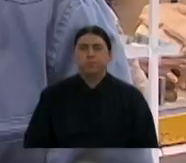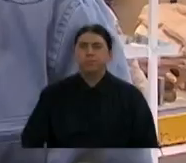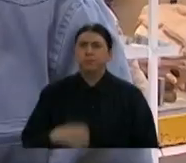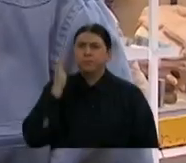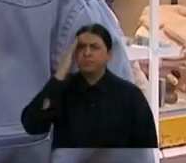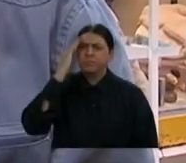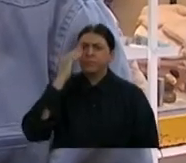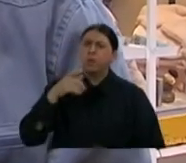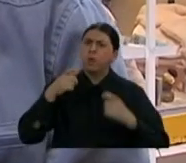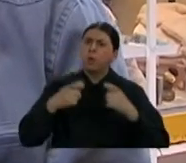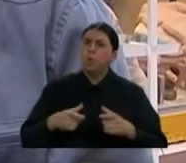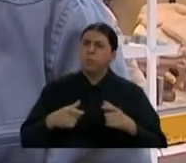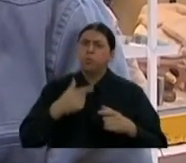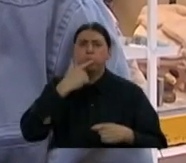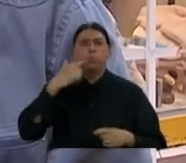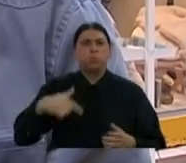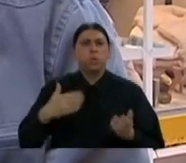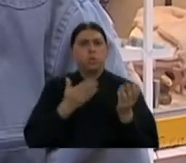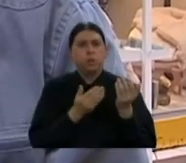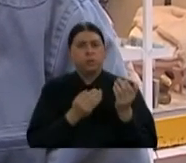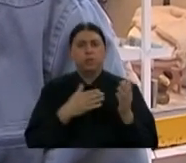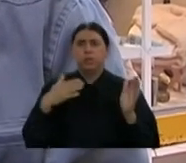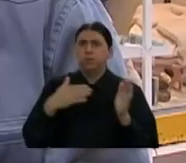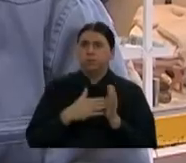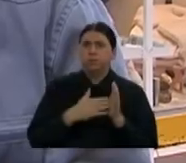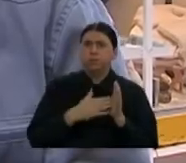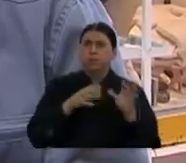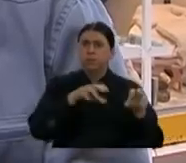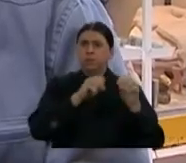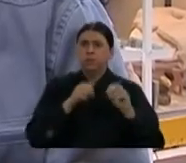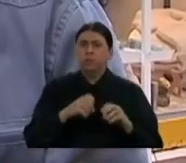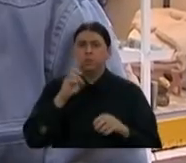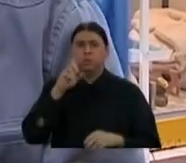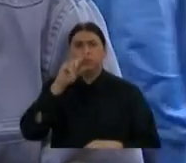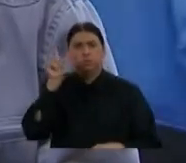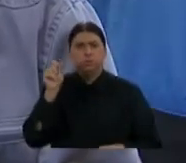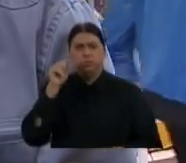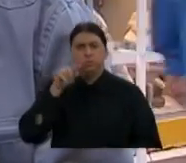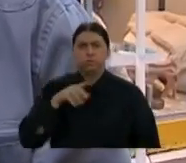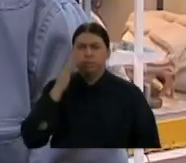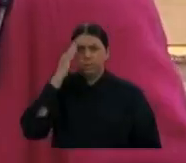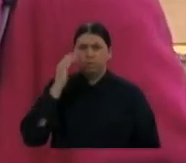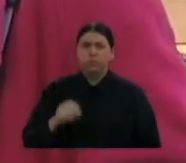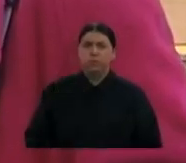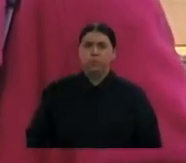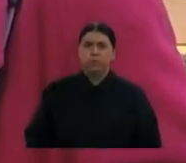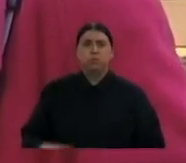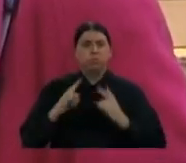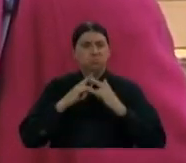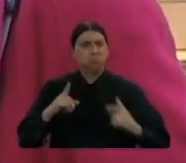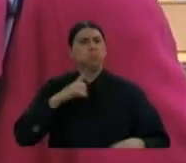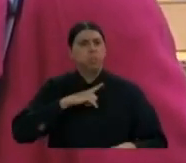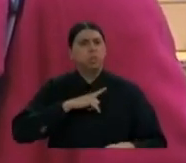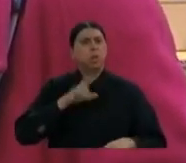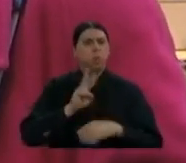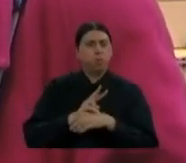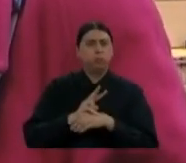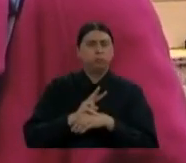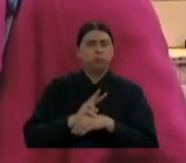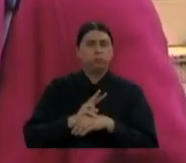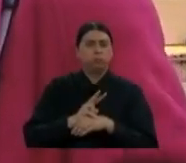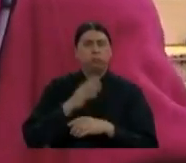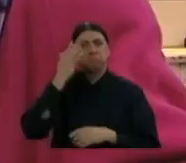onde ficam as crianças e adolescentes até serem adotados não se você tem uma entidade que cuida disso